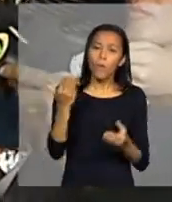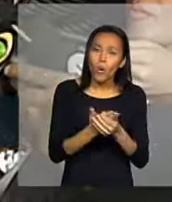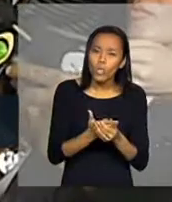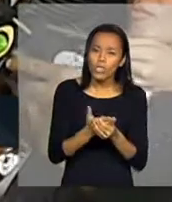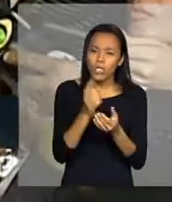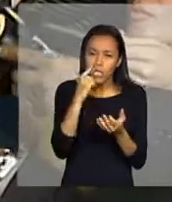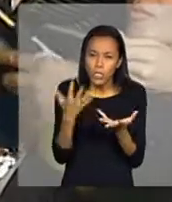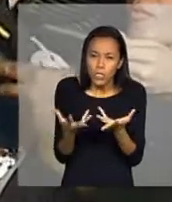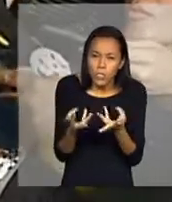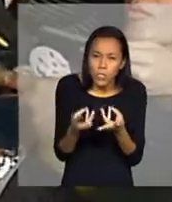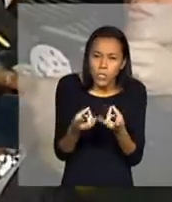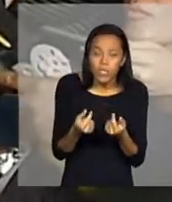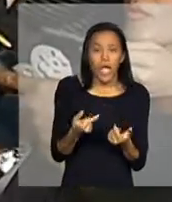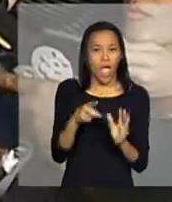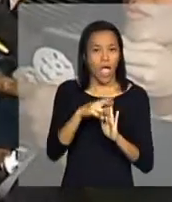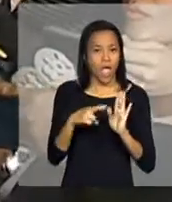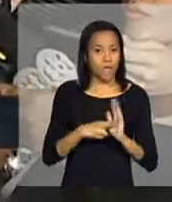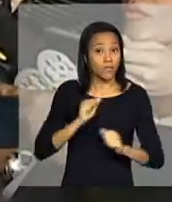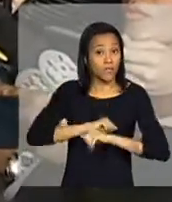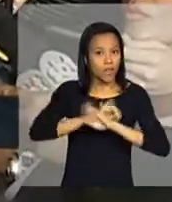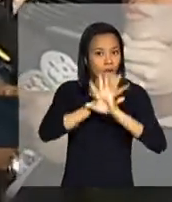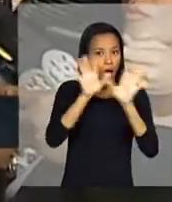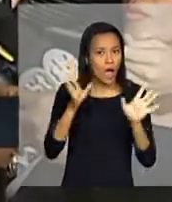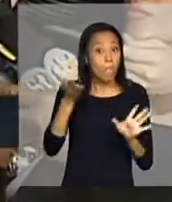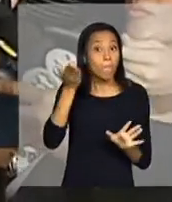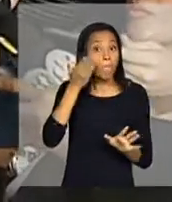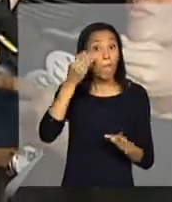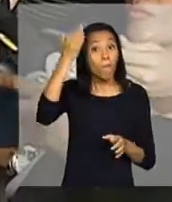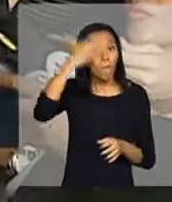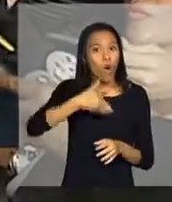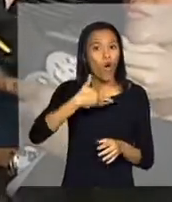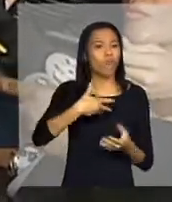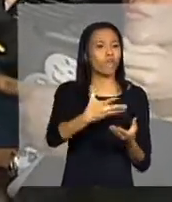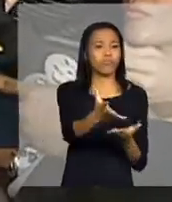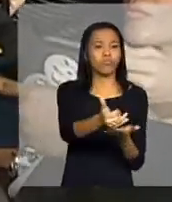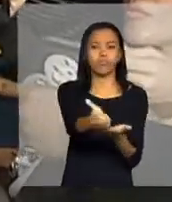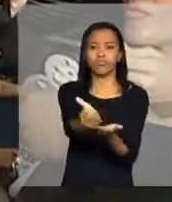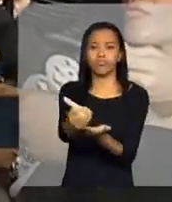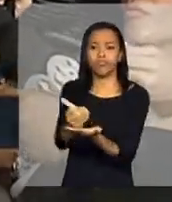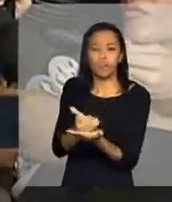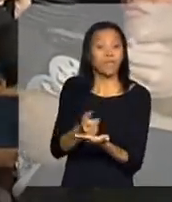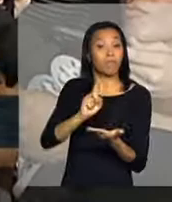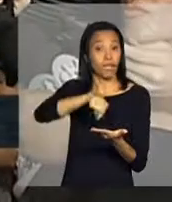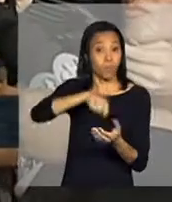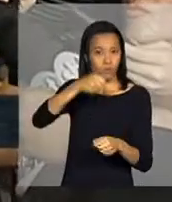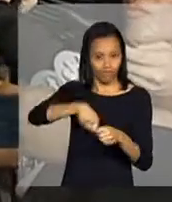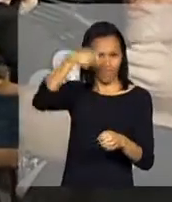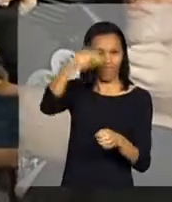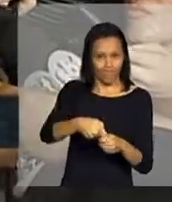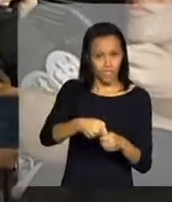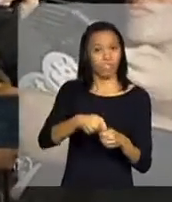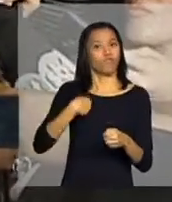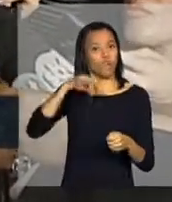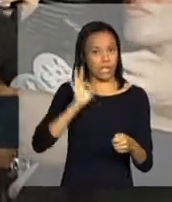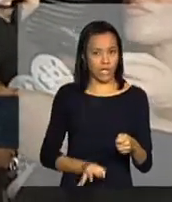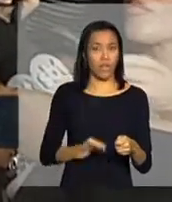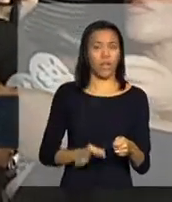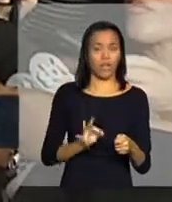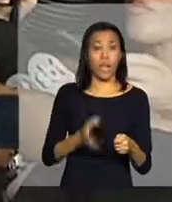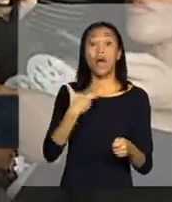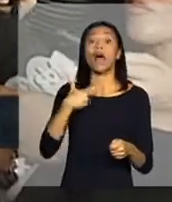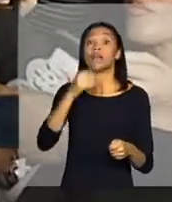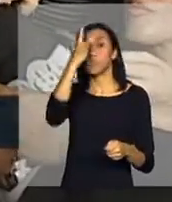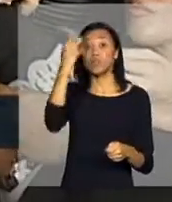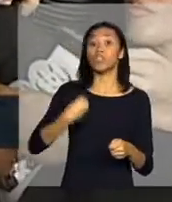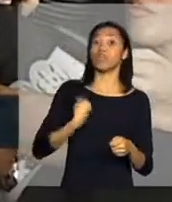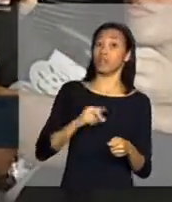critérios objetivos, a partir de provas, onde se buscará ao máximo aplicar sanções, se elas forem devidas, àqueles que estão lá.